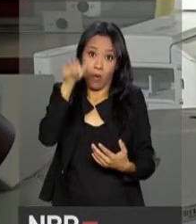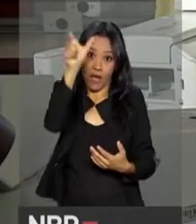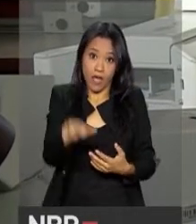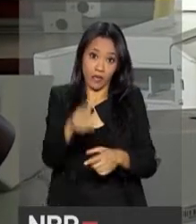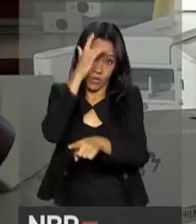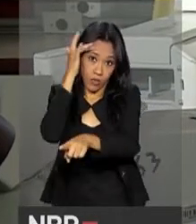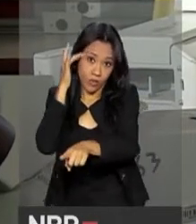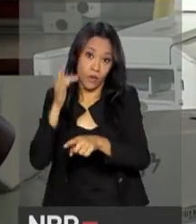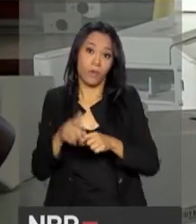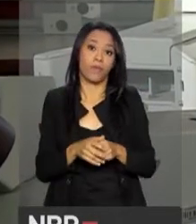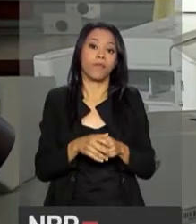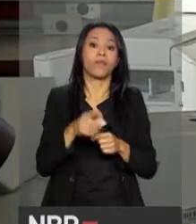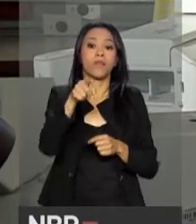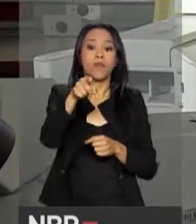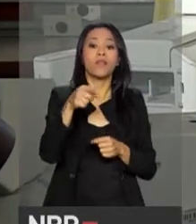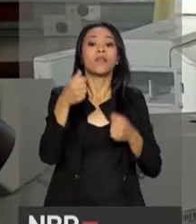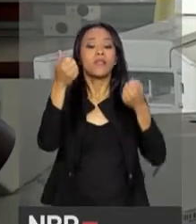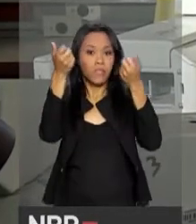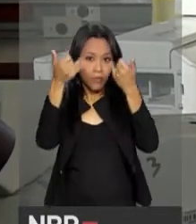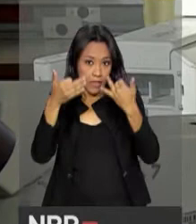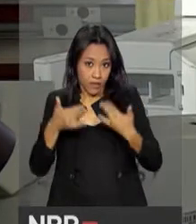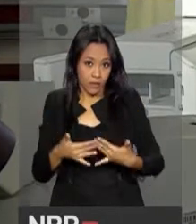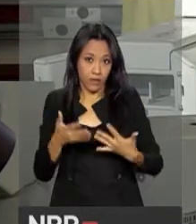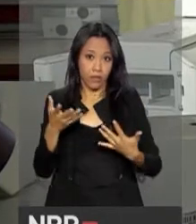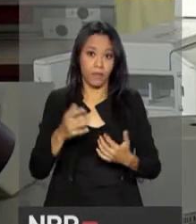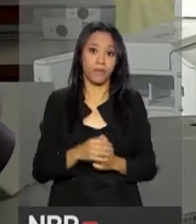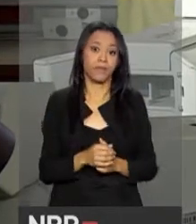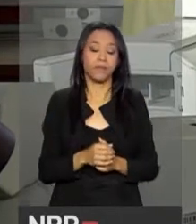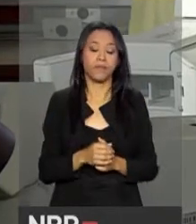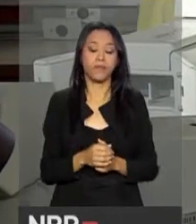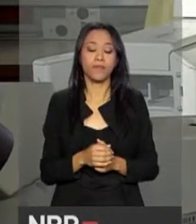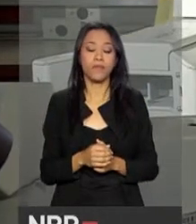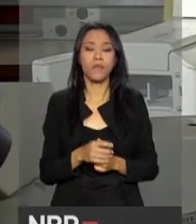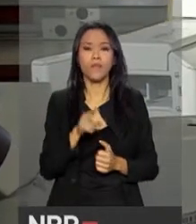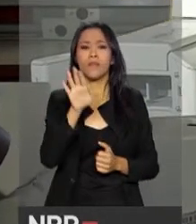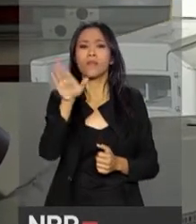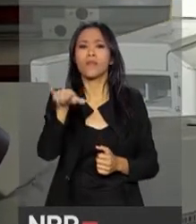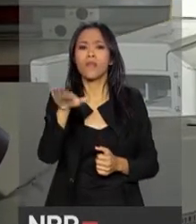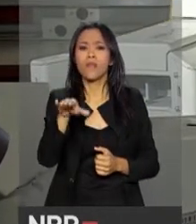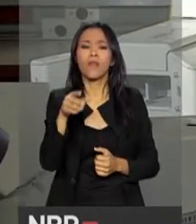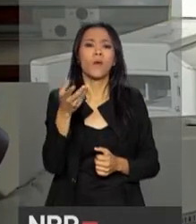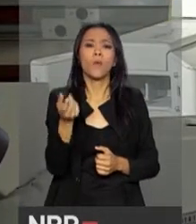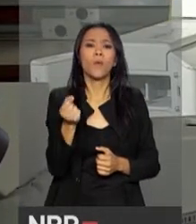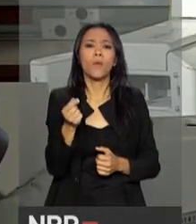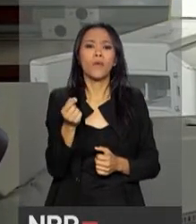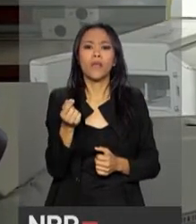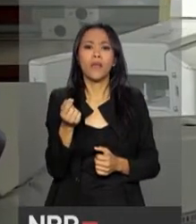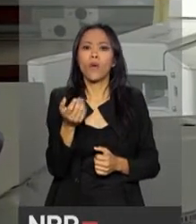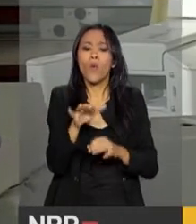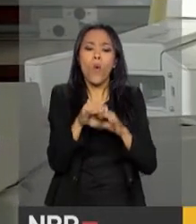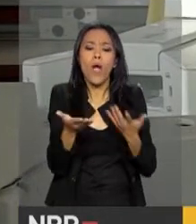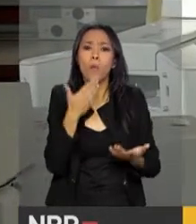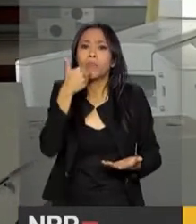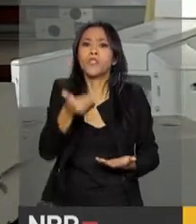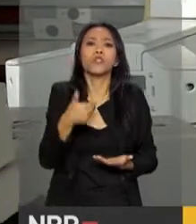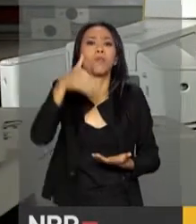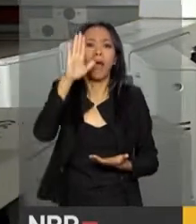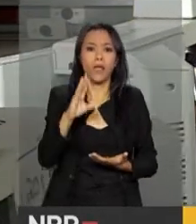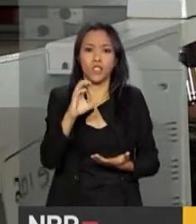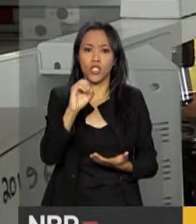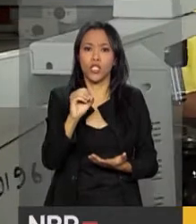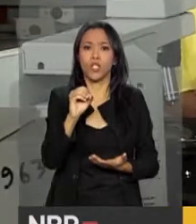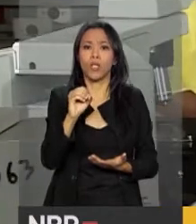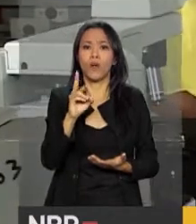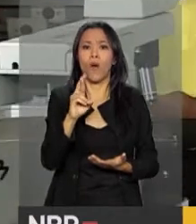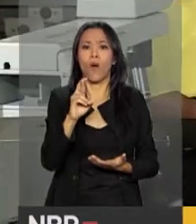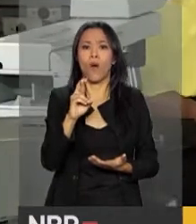explica pra gente que pagem sanguínea até agora a demanda maior é porque órgãos demanda maior